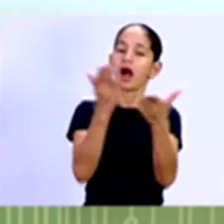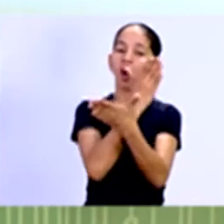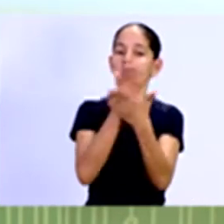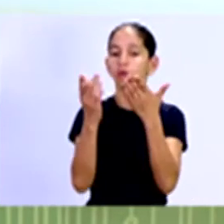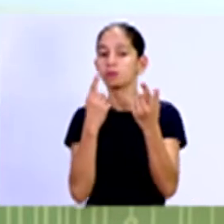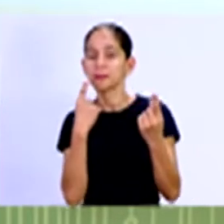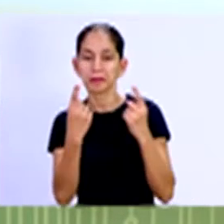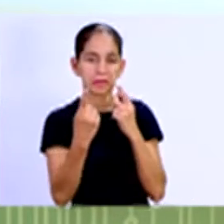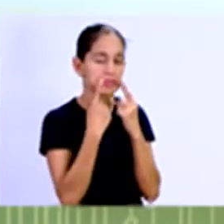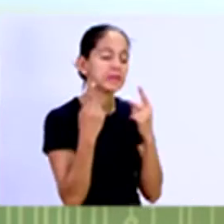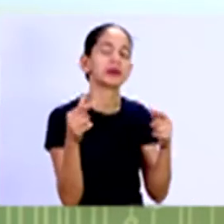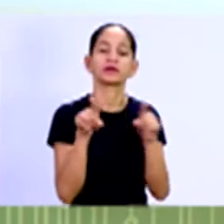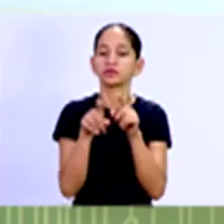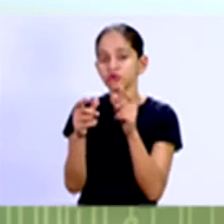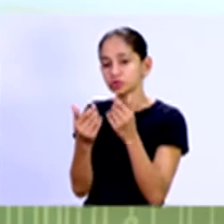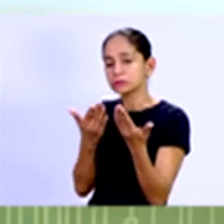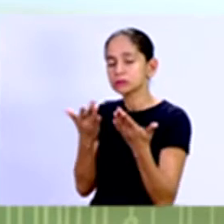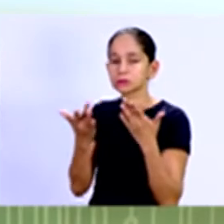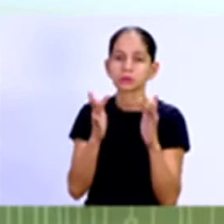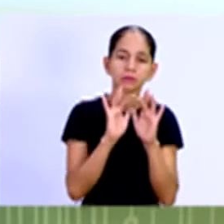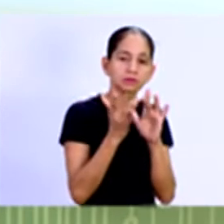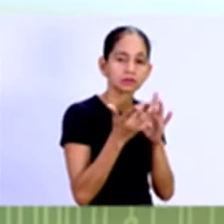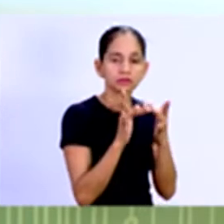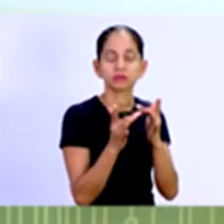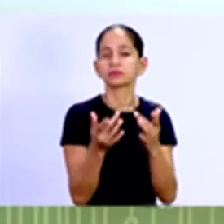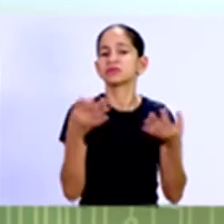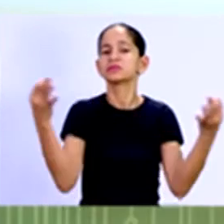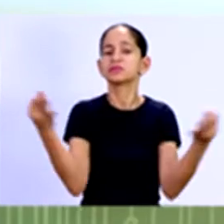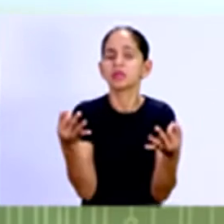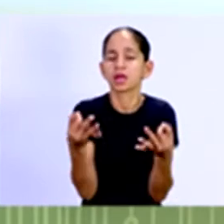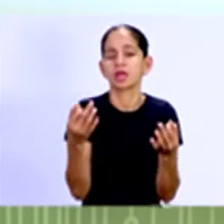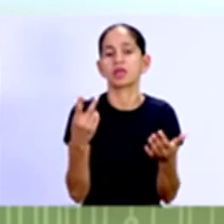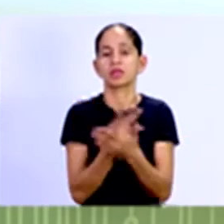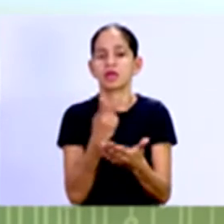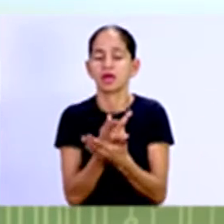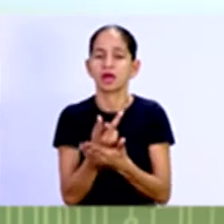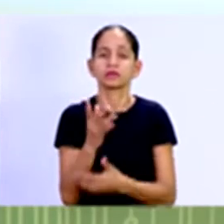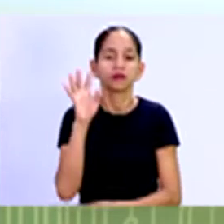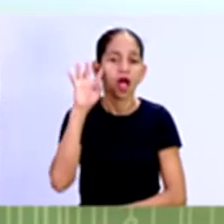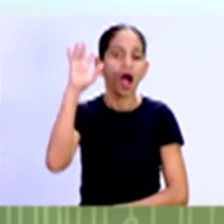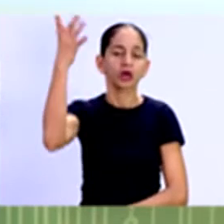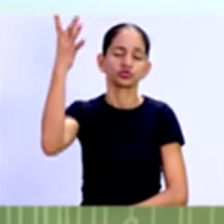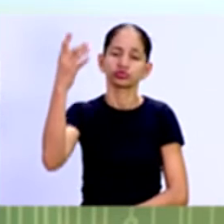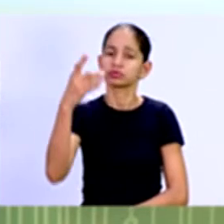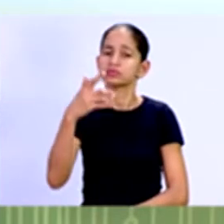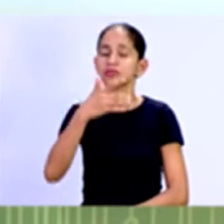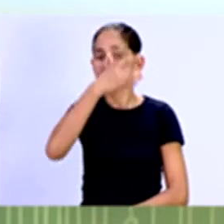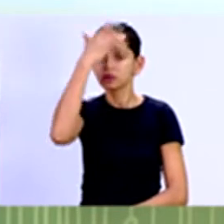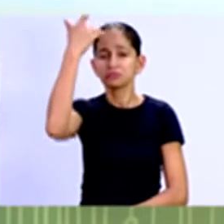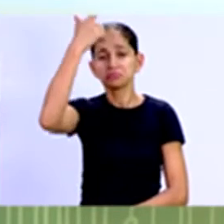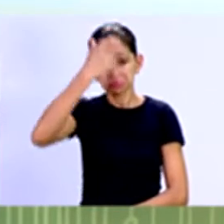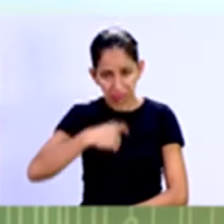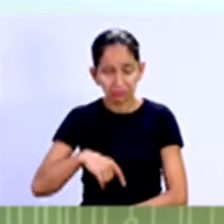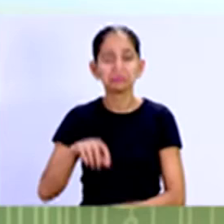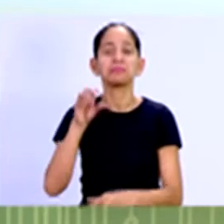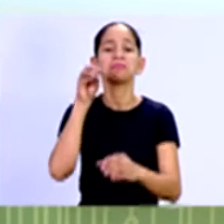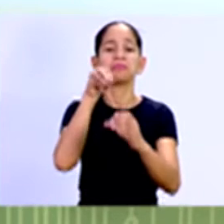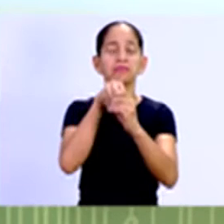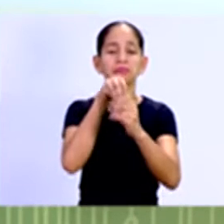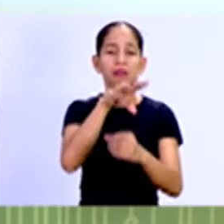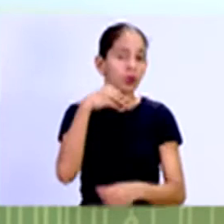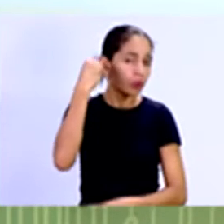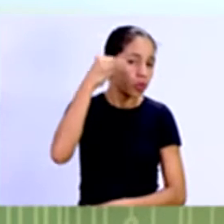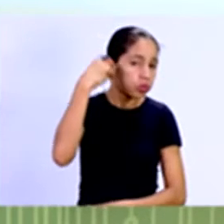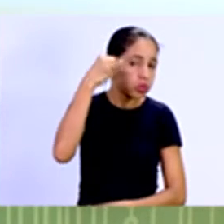sociais. Ou seja, quem que define o que é certo, o que é errado, o que é bom e o que é ruim? Não somos nós, não é a sociedade, não é o